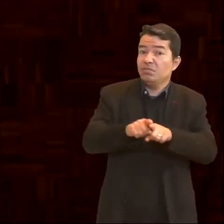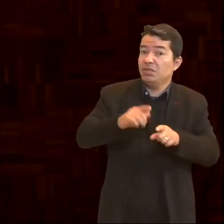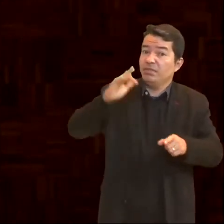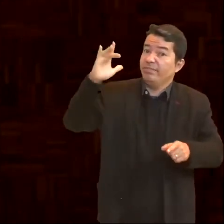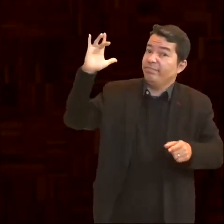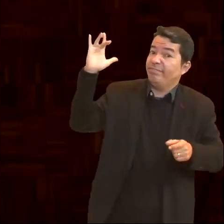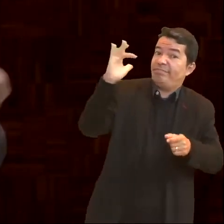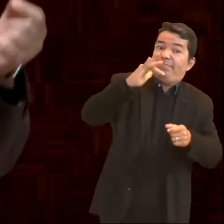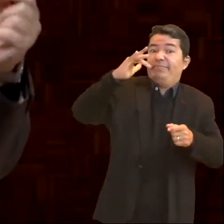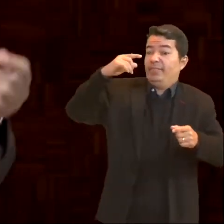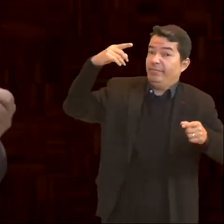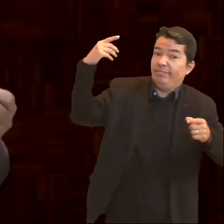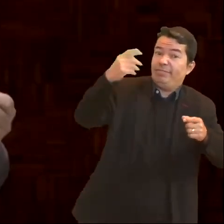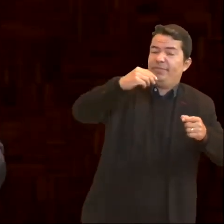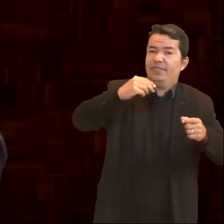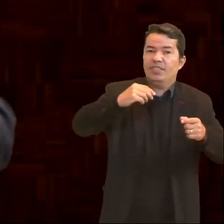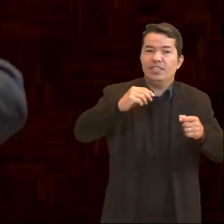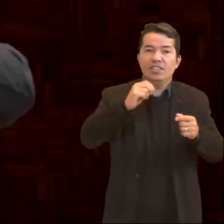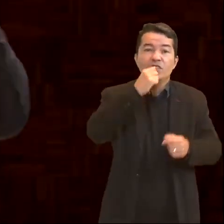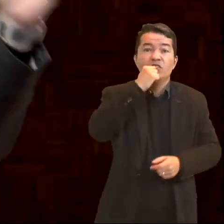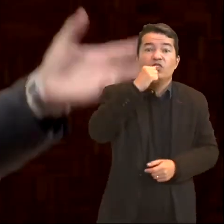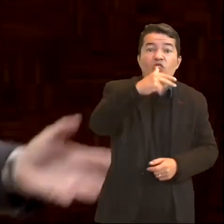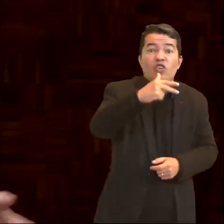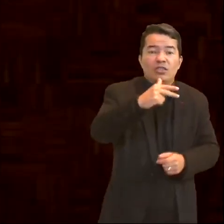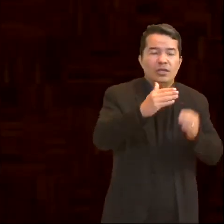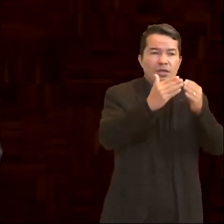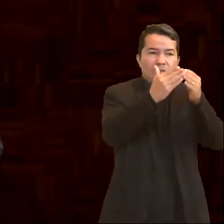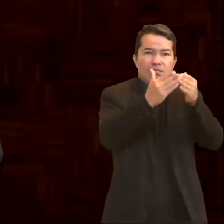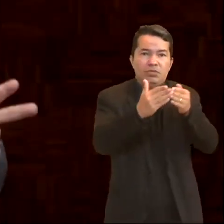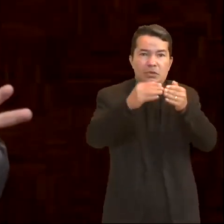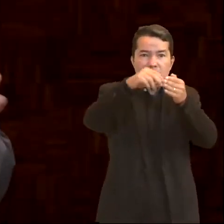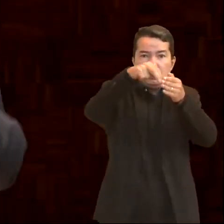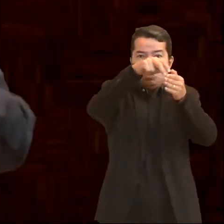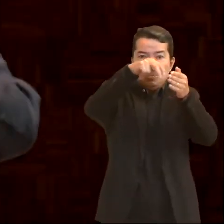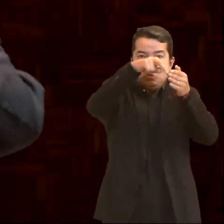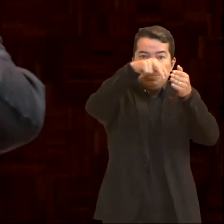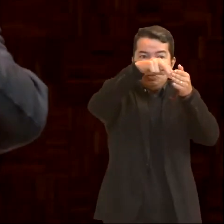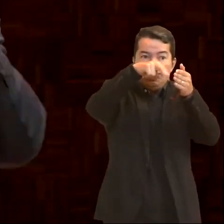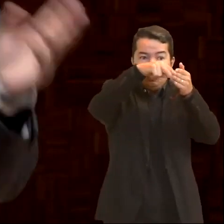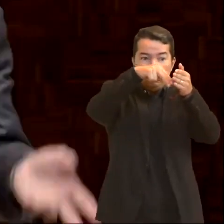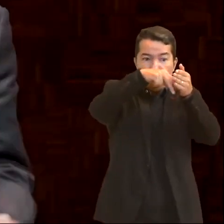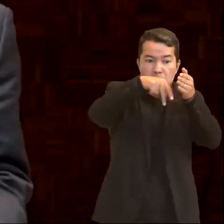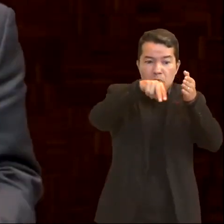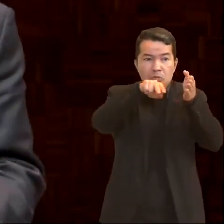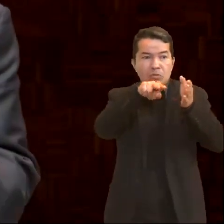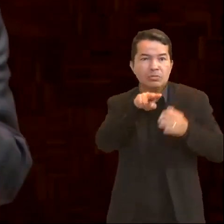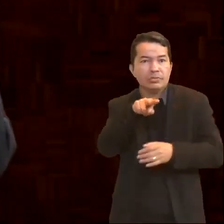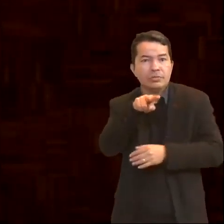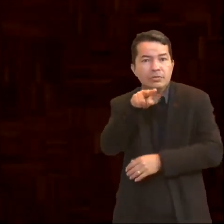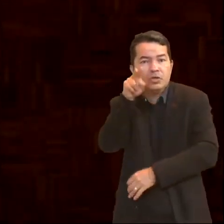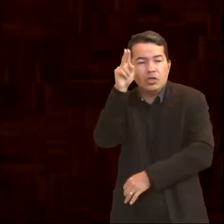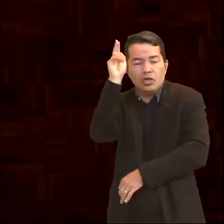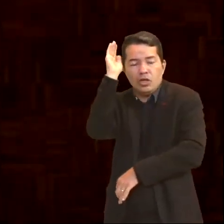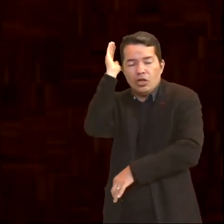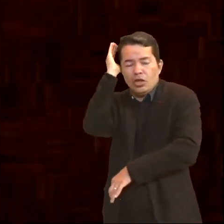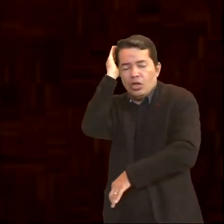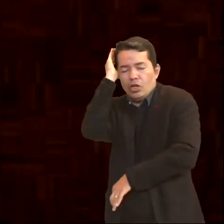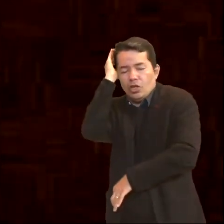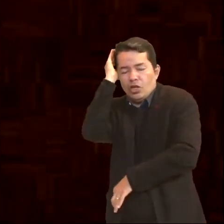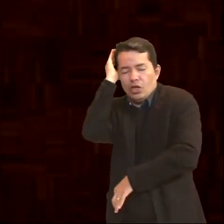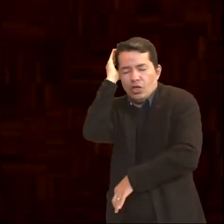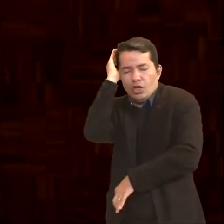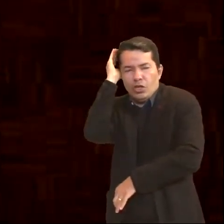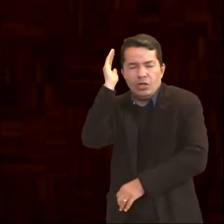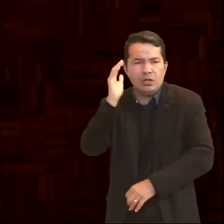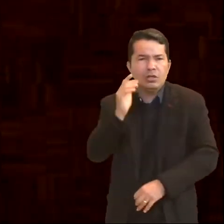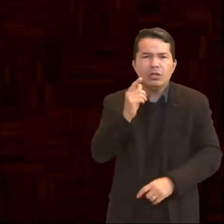E ele tenta se esconder no porão do navio, está tendo uma tempestade horrível, está todo mundo morrendo de medo, ele está dormindo, porque